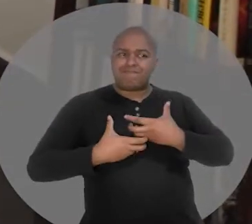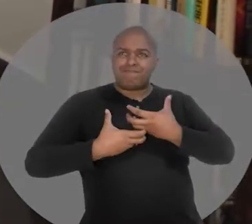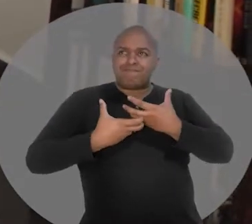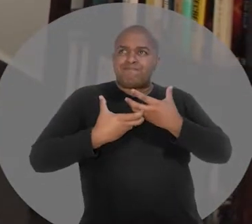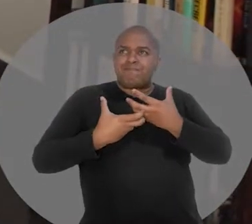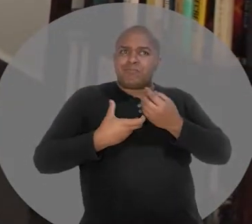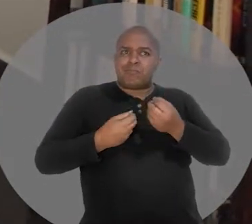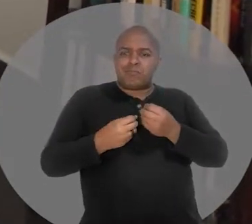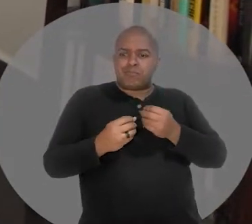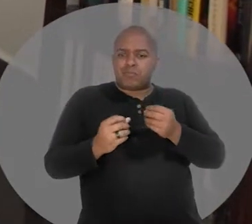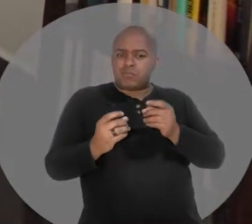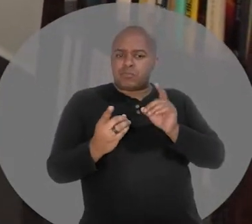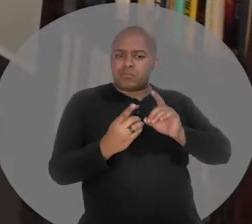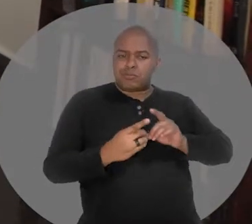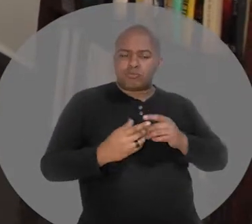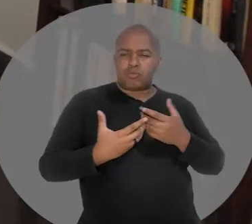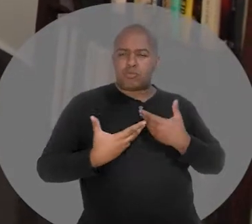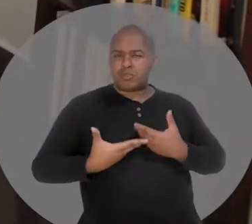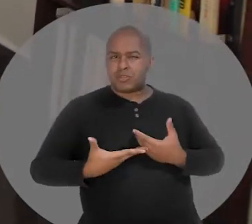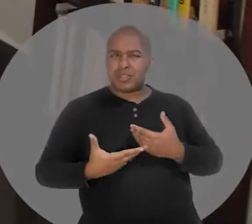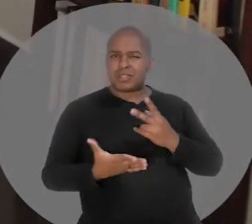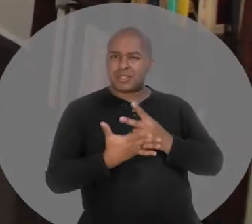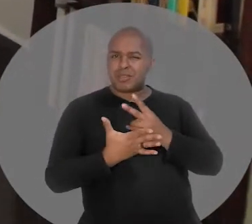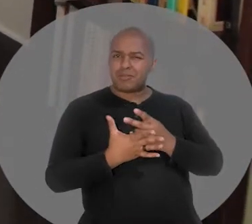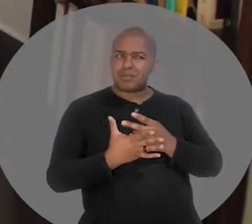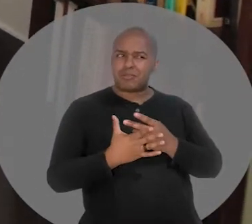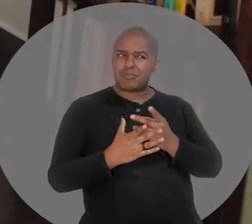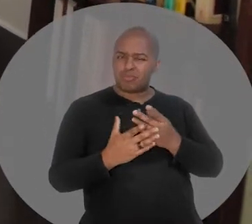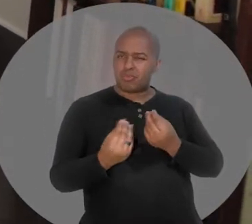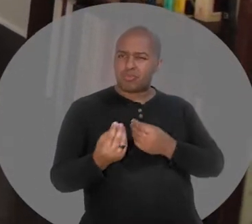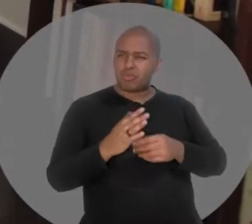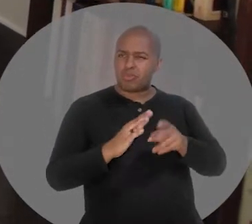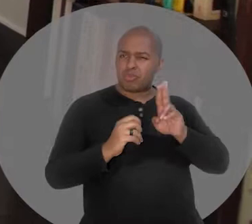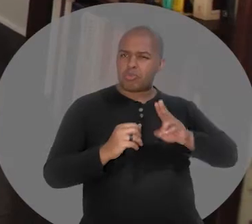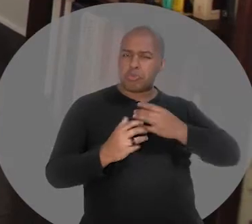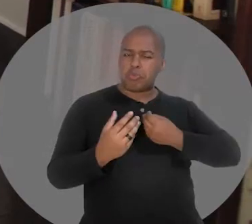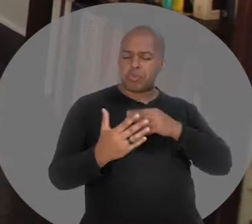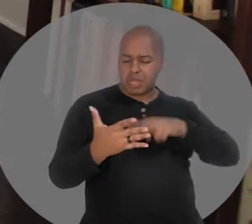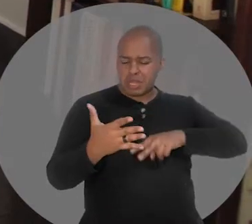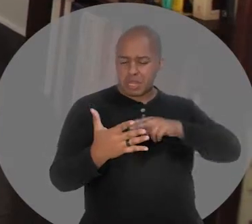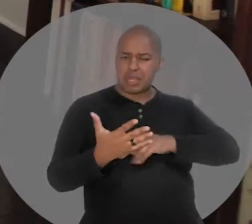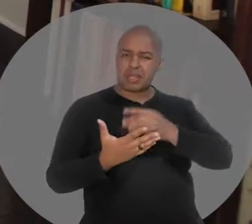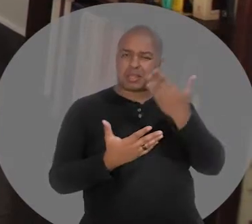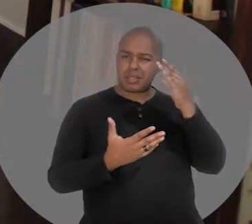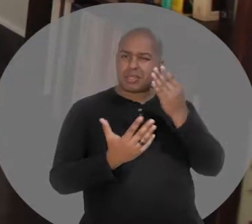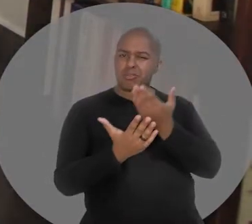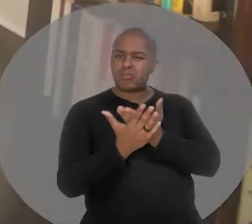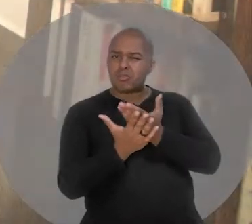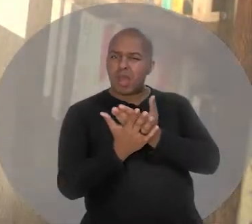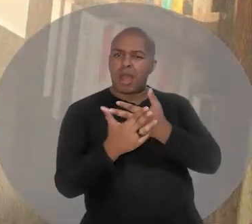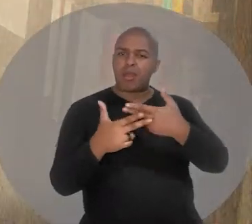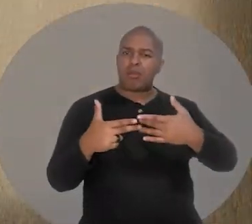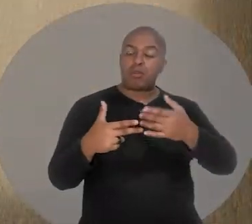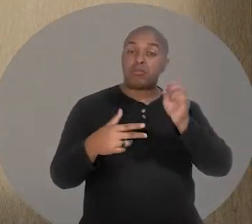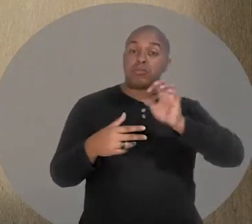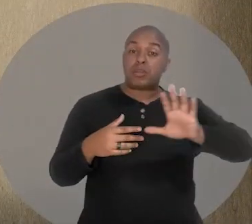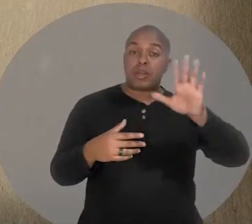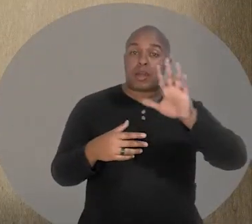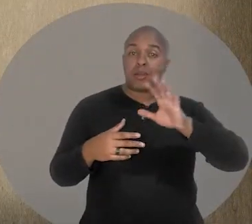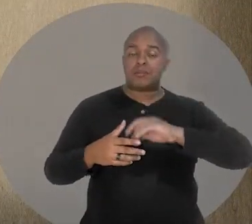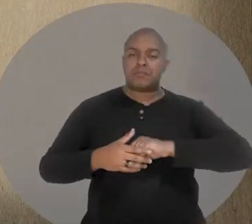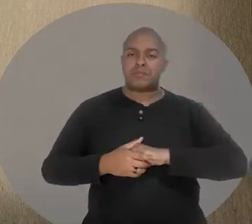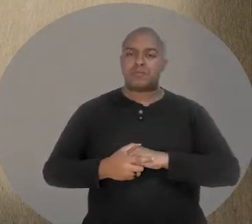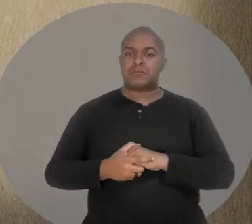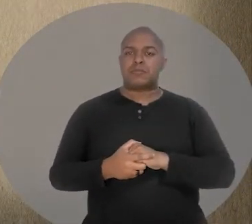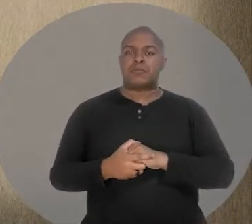de clinicar. E ela sempre foi muito acadêmica, né? Ela gostava de ler, ela gostava de teoria. Primeiro contato